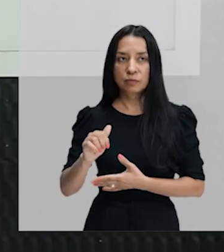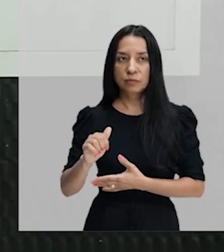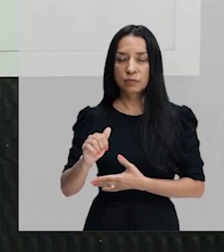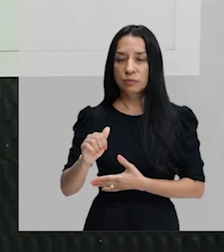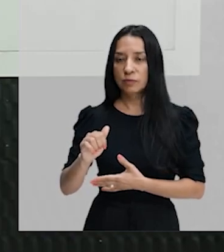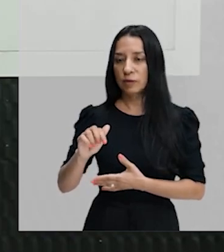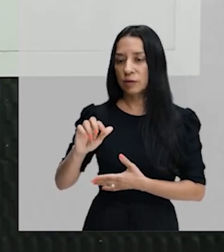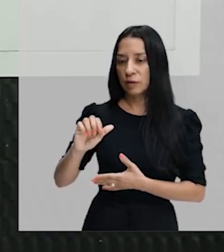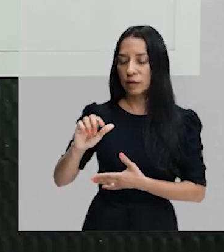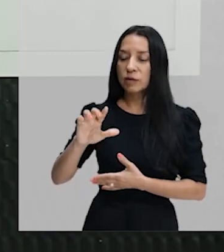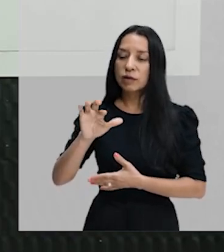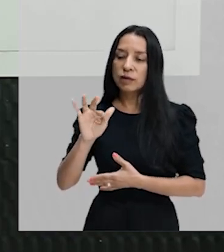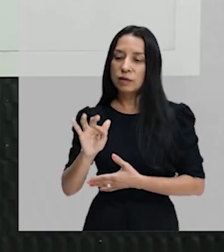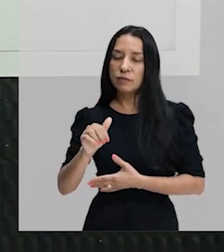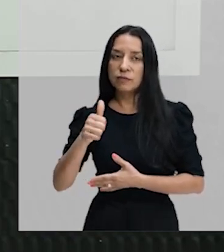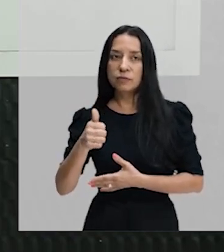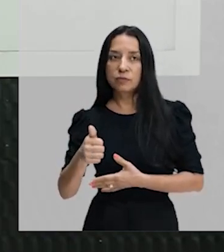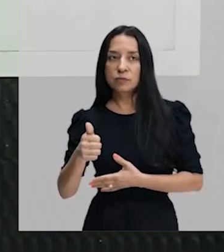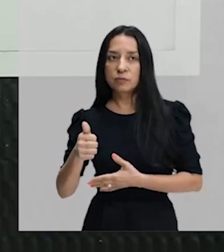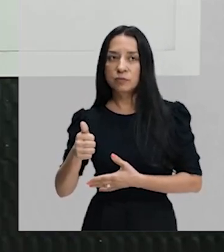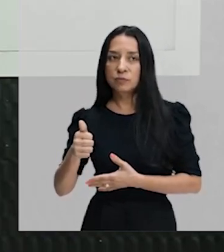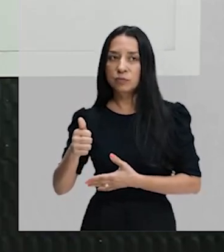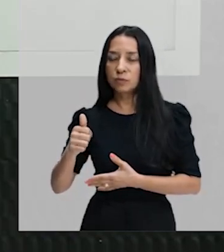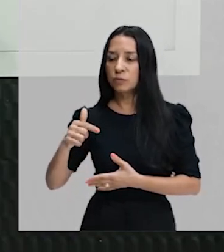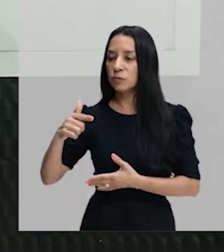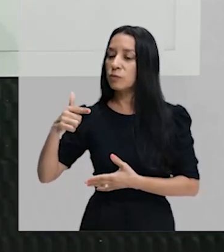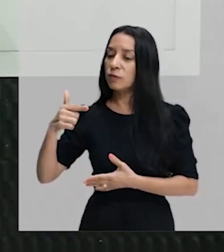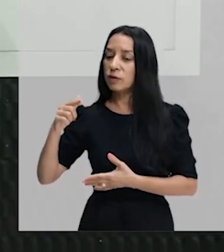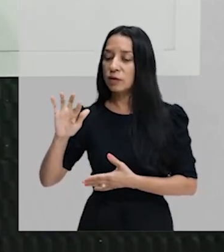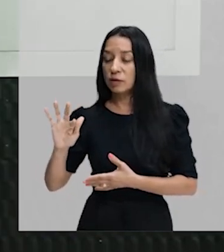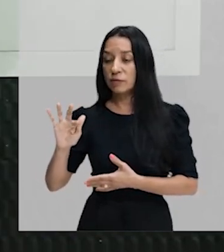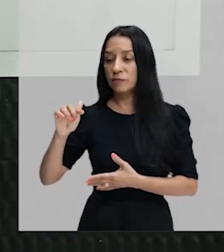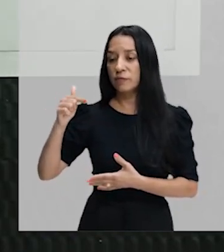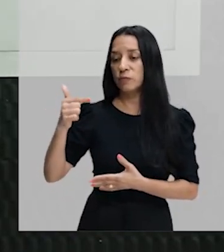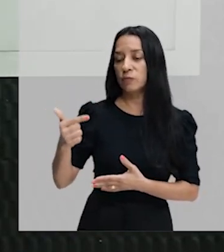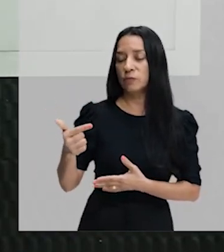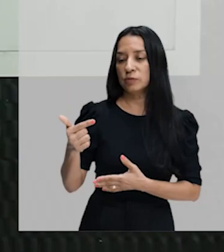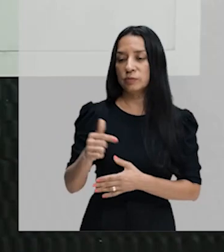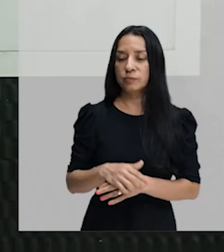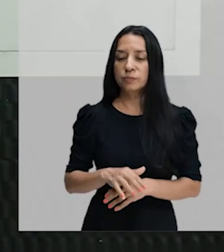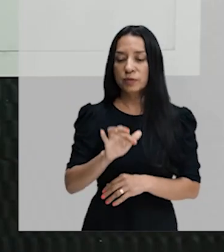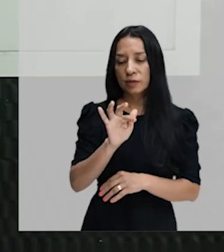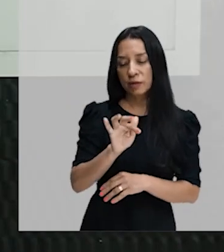frequência 2 ok então para frequência 1